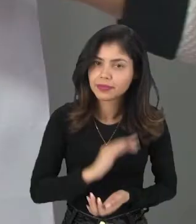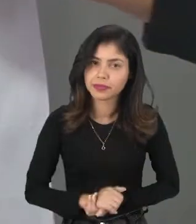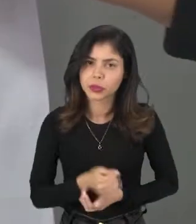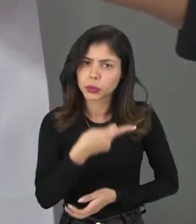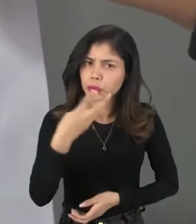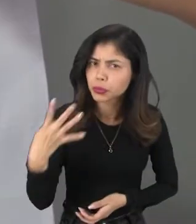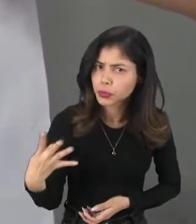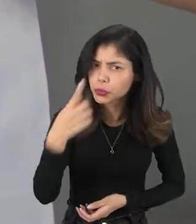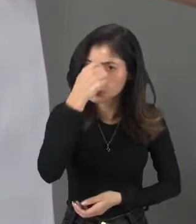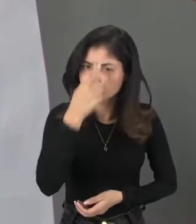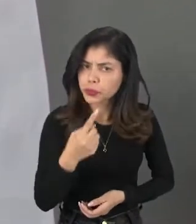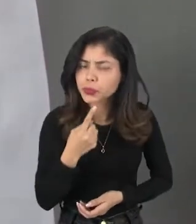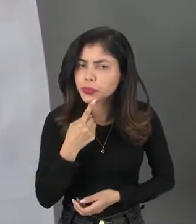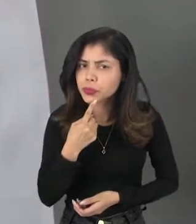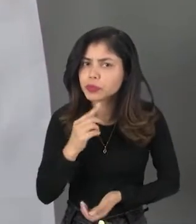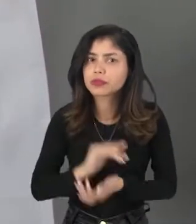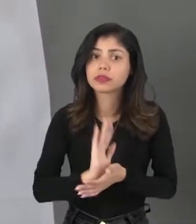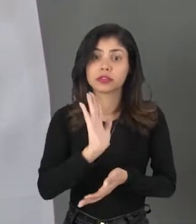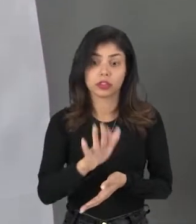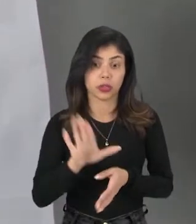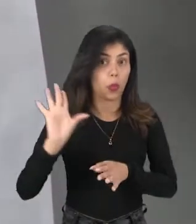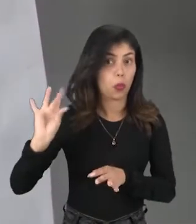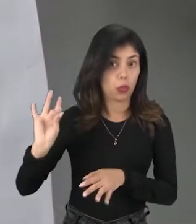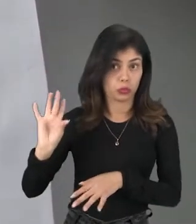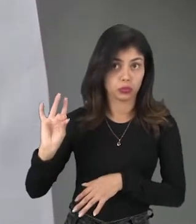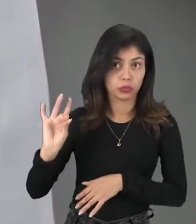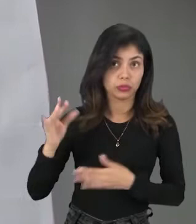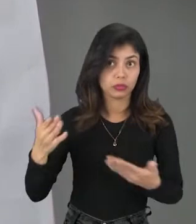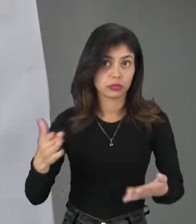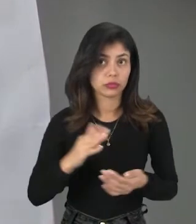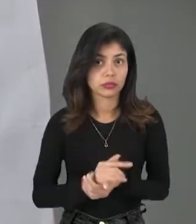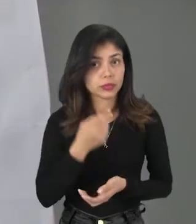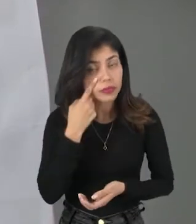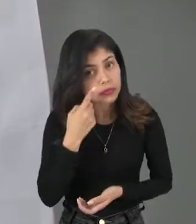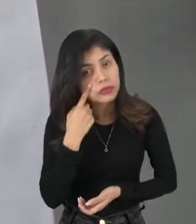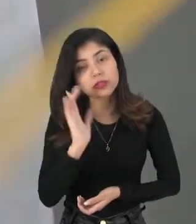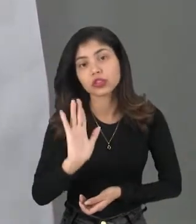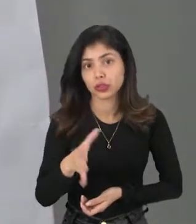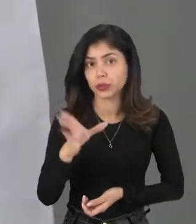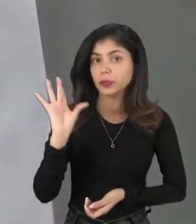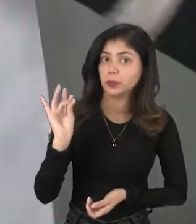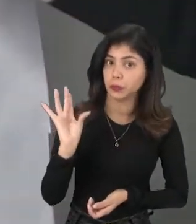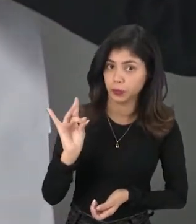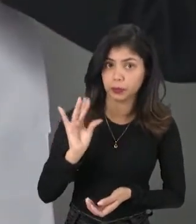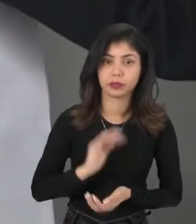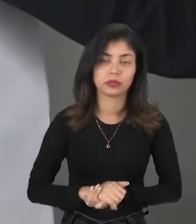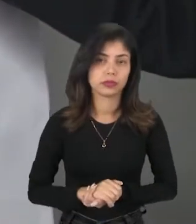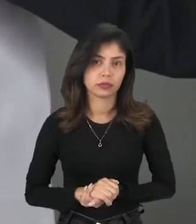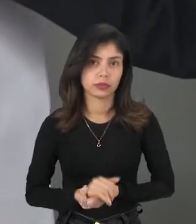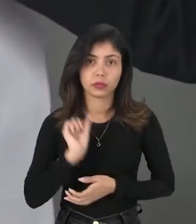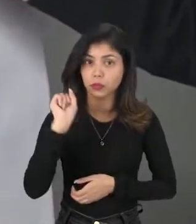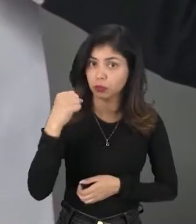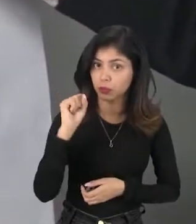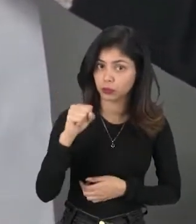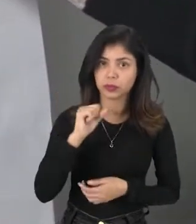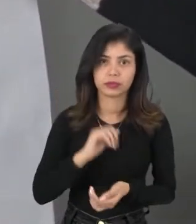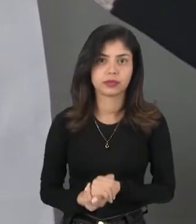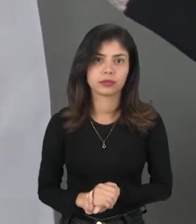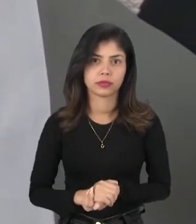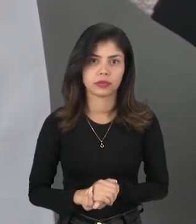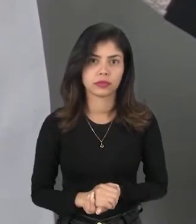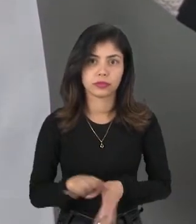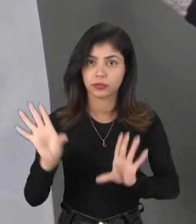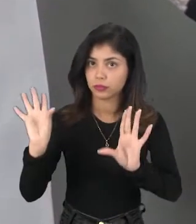quantas figurinhas ela já colou olha só ela já colou 8 figurinhas